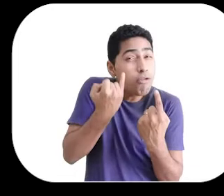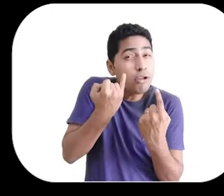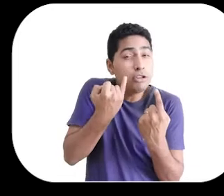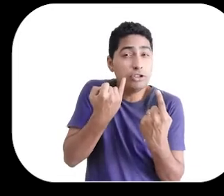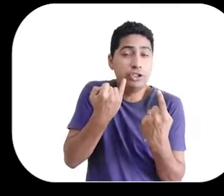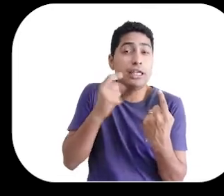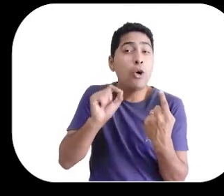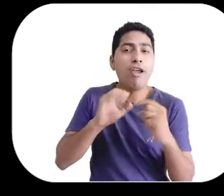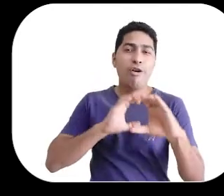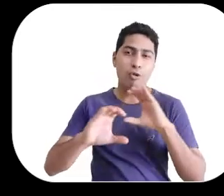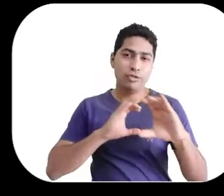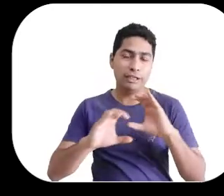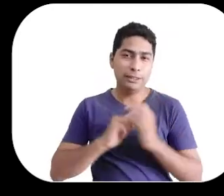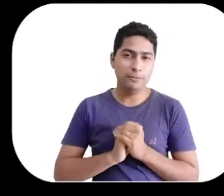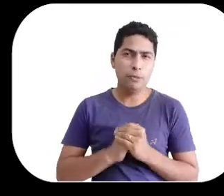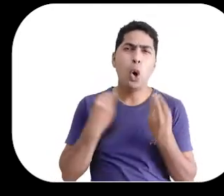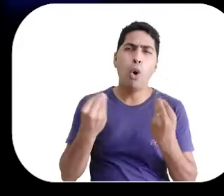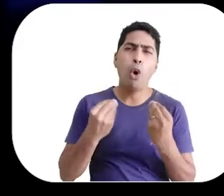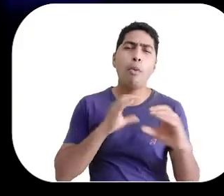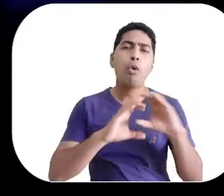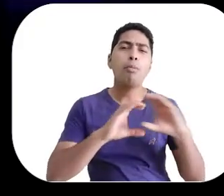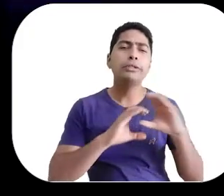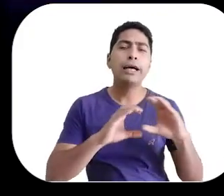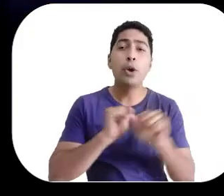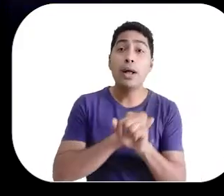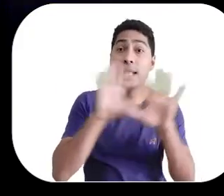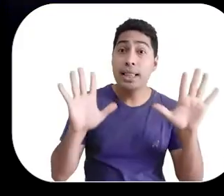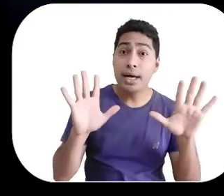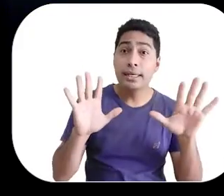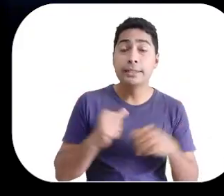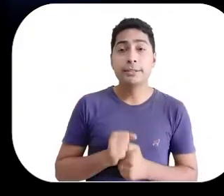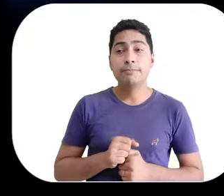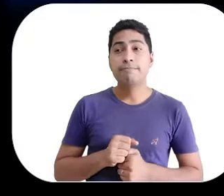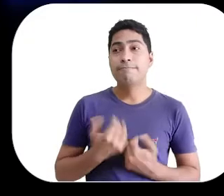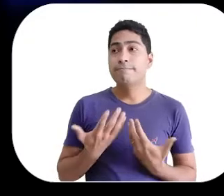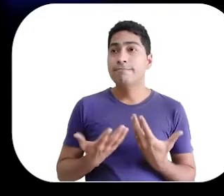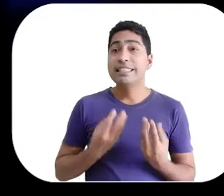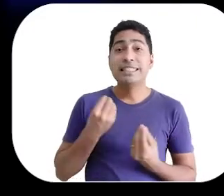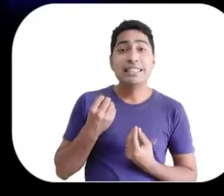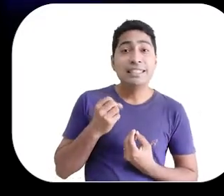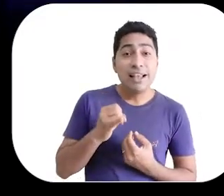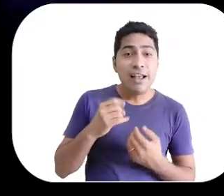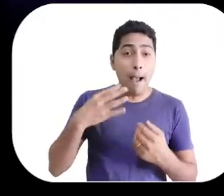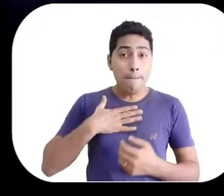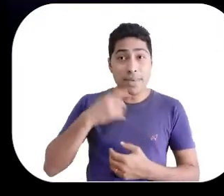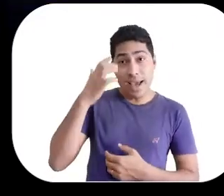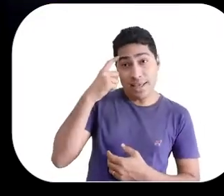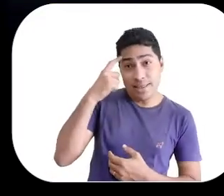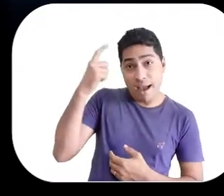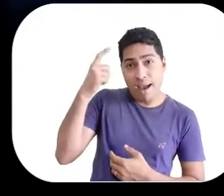que é a qualidade de comunicação. Como é que a gente consegue se comunicar de maneira clara, fazendo com que a minha ideia